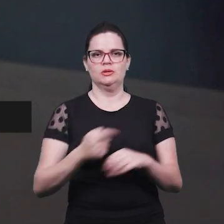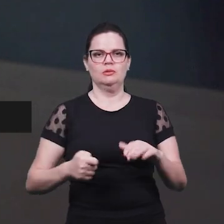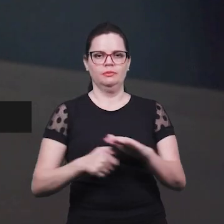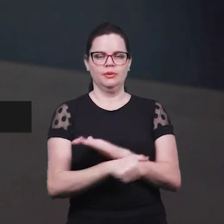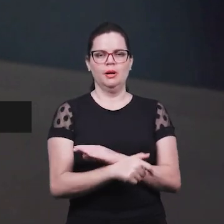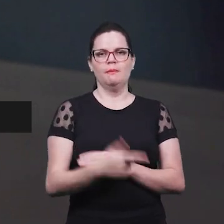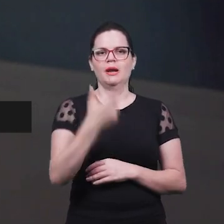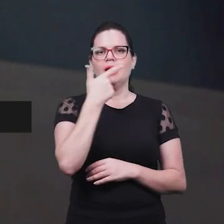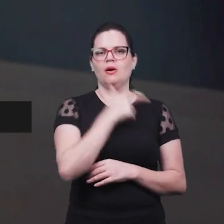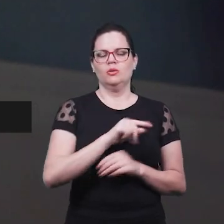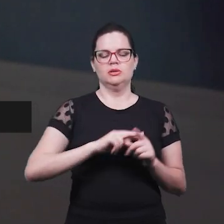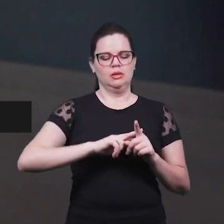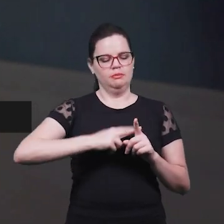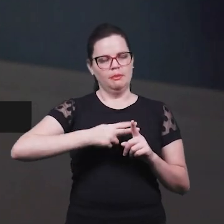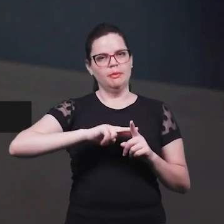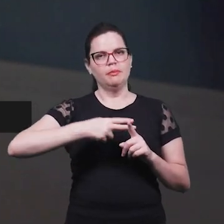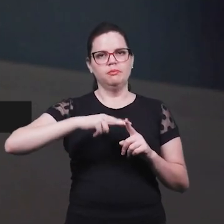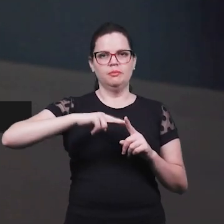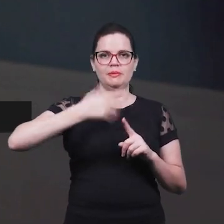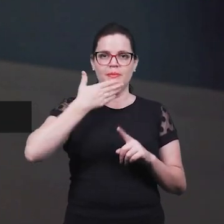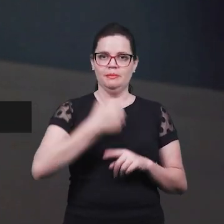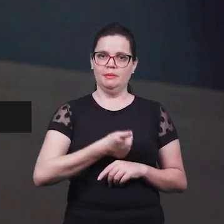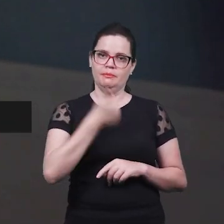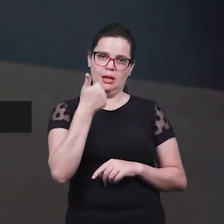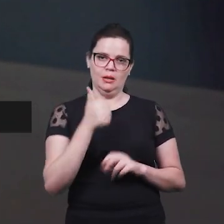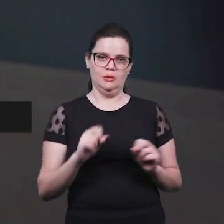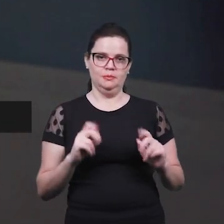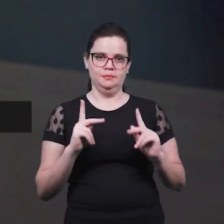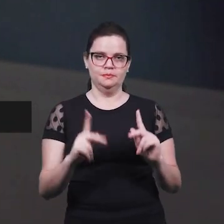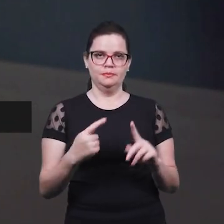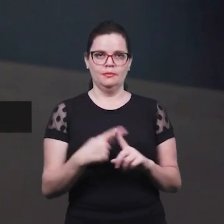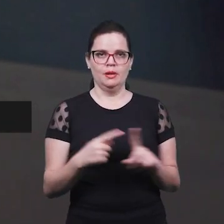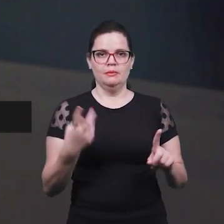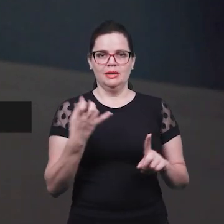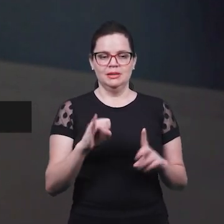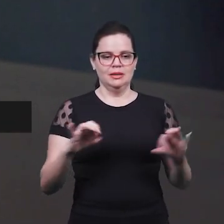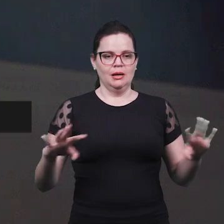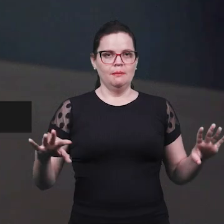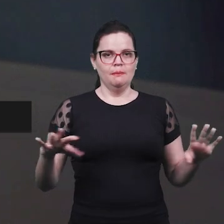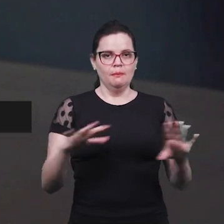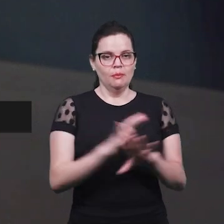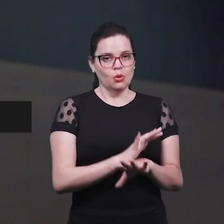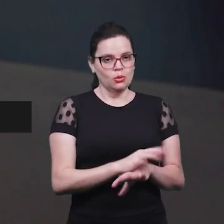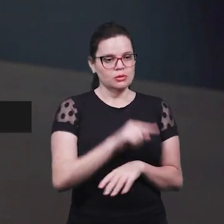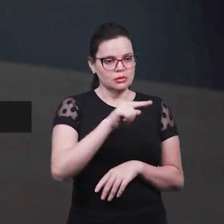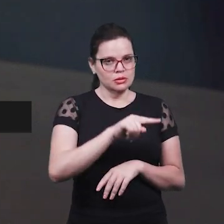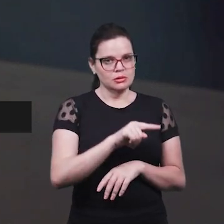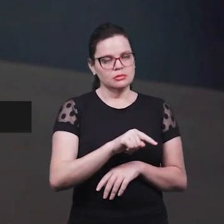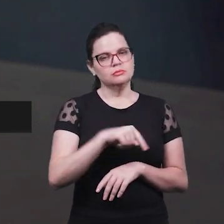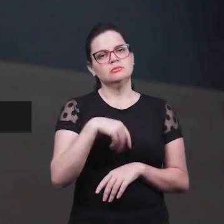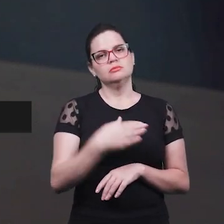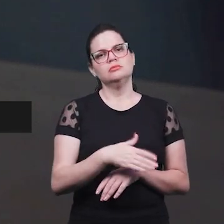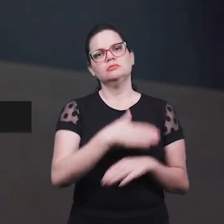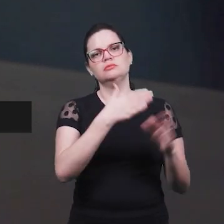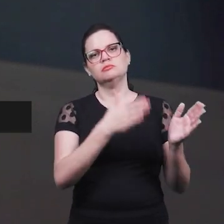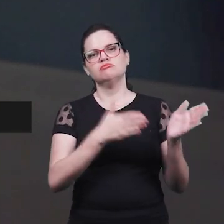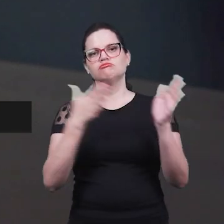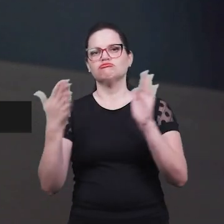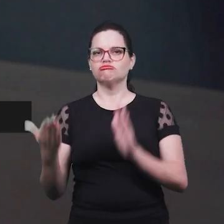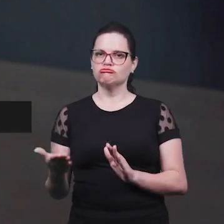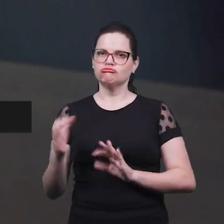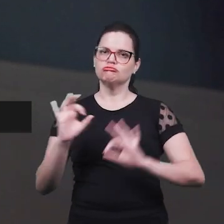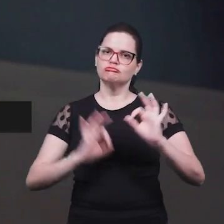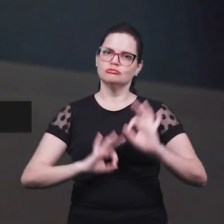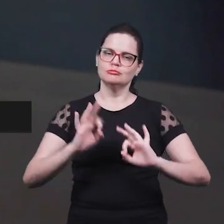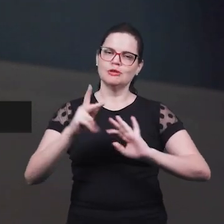correção da sua reserva. Quando a sua reserva está constituída, aí dentro de um planejamento, né,